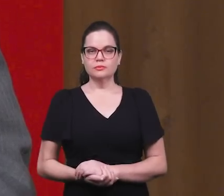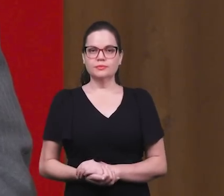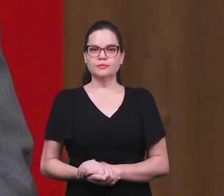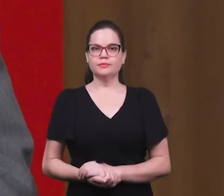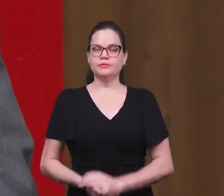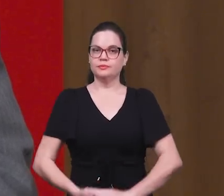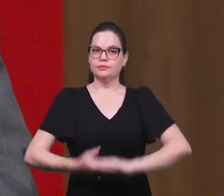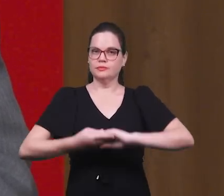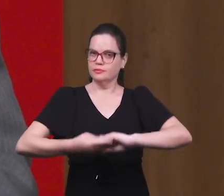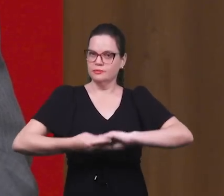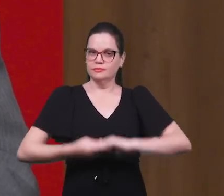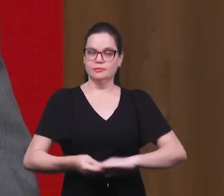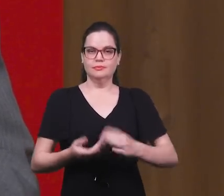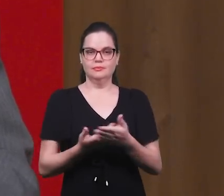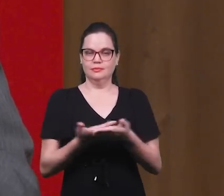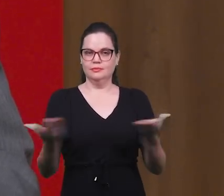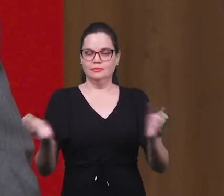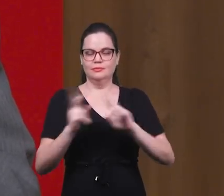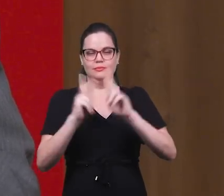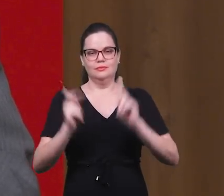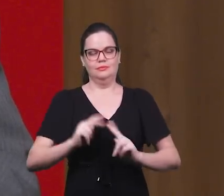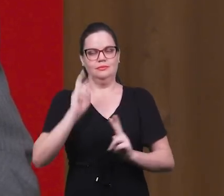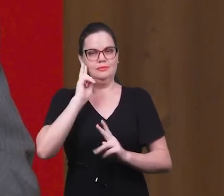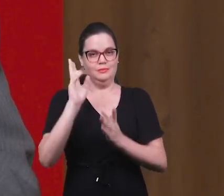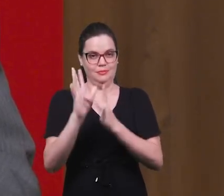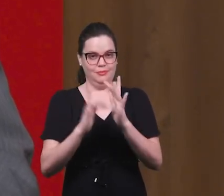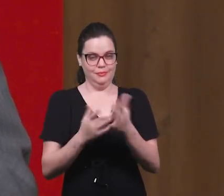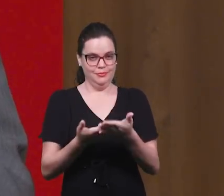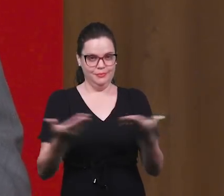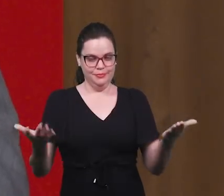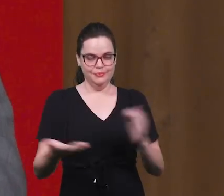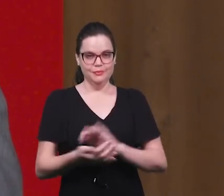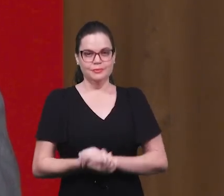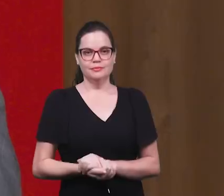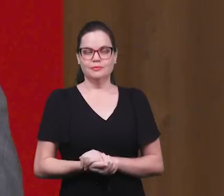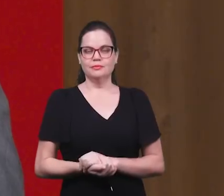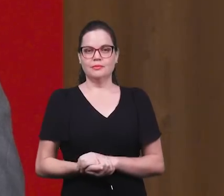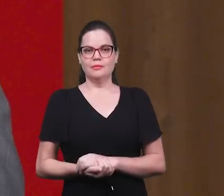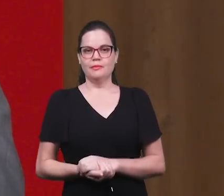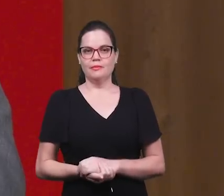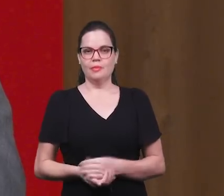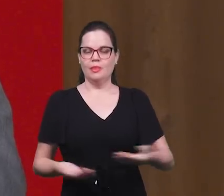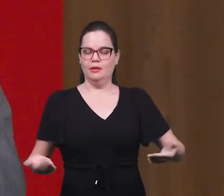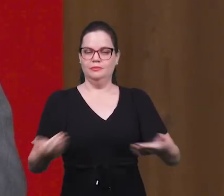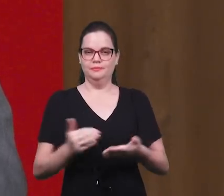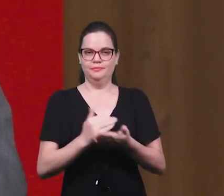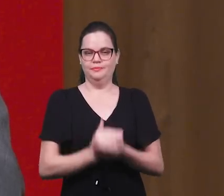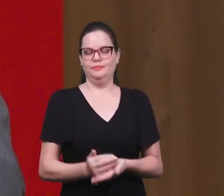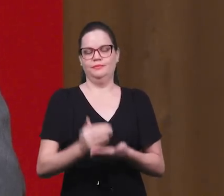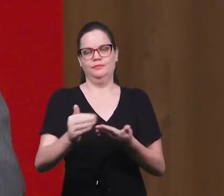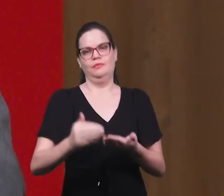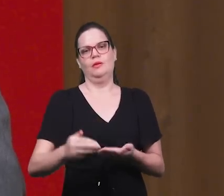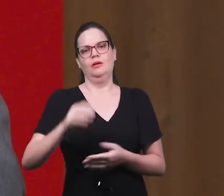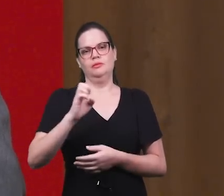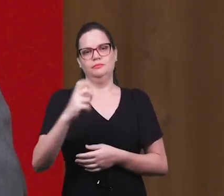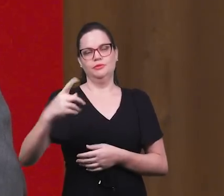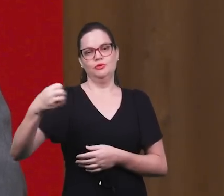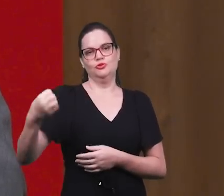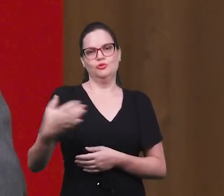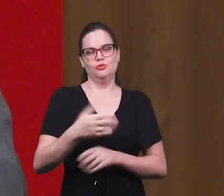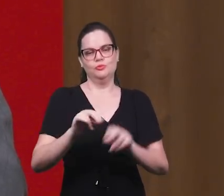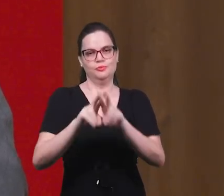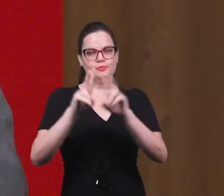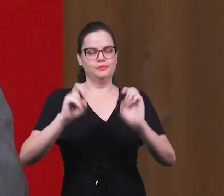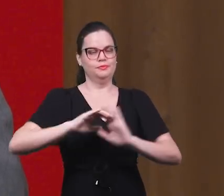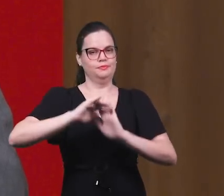Nós saudamos a todos com a paz do Senhor Jesus. Estamos em mais um episódio do